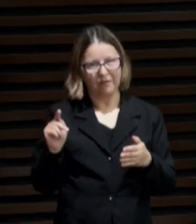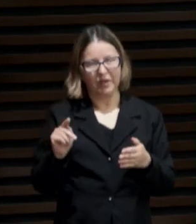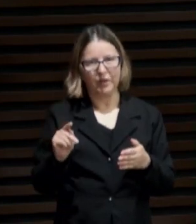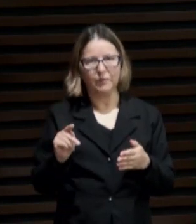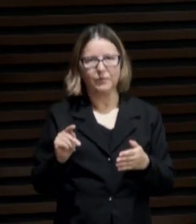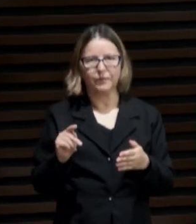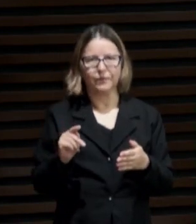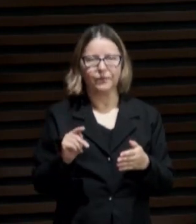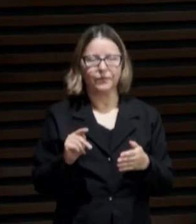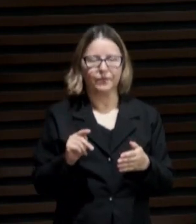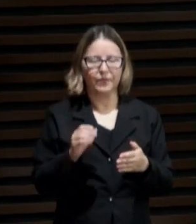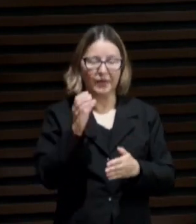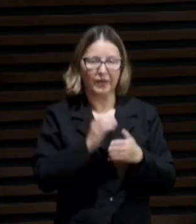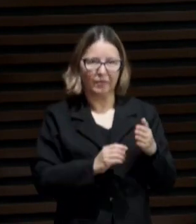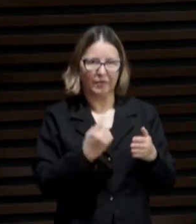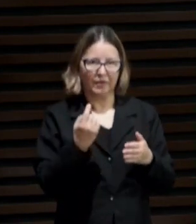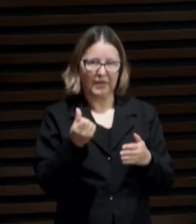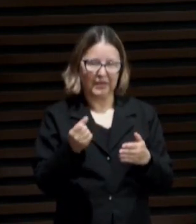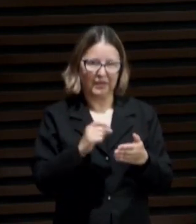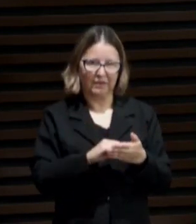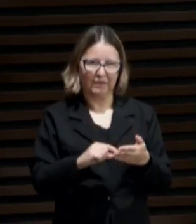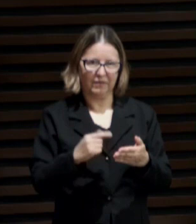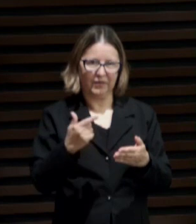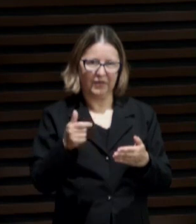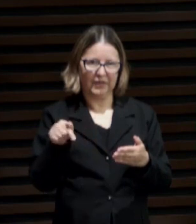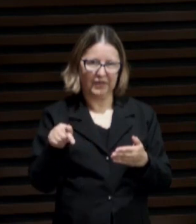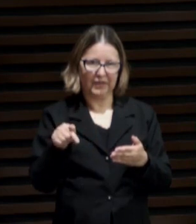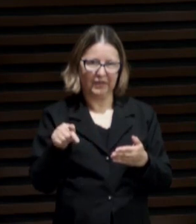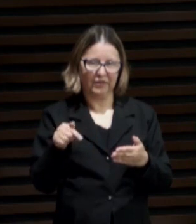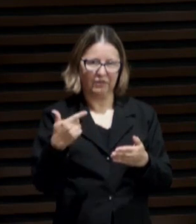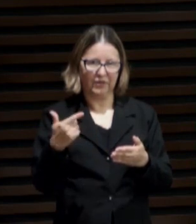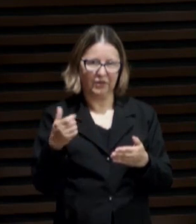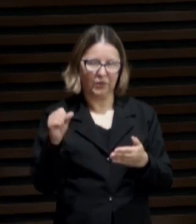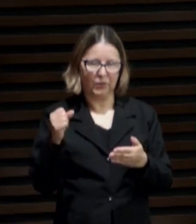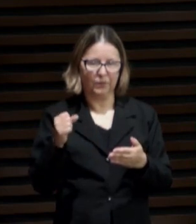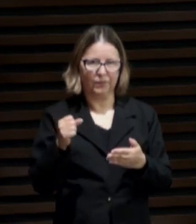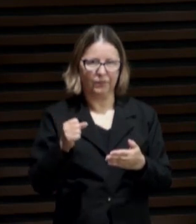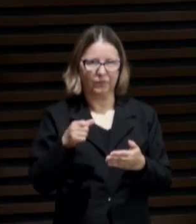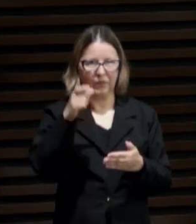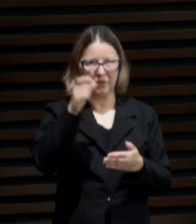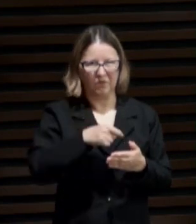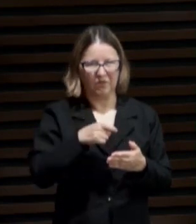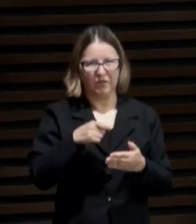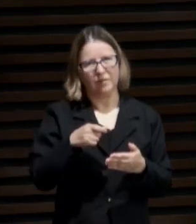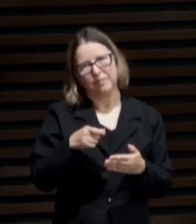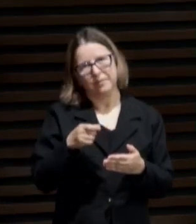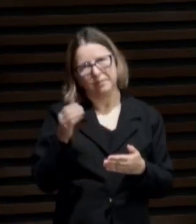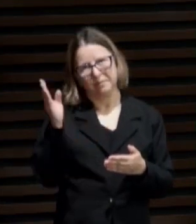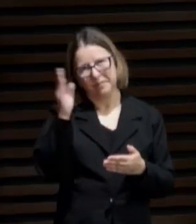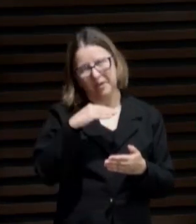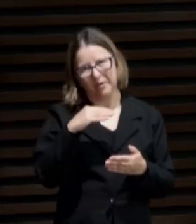advertidos. Provérbios 16, 27 e 28. O homem depravado cava o mal e nos